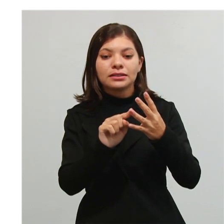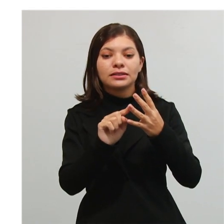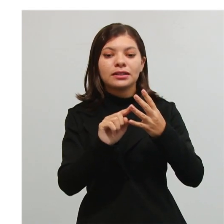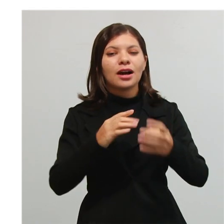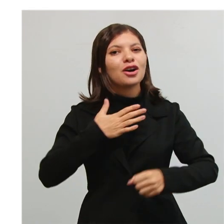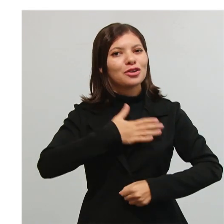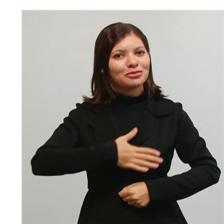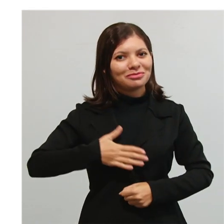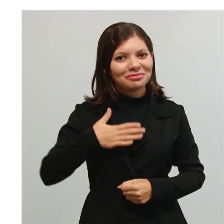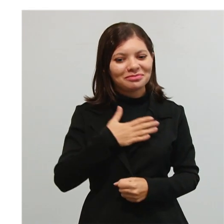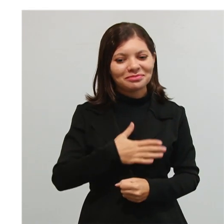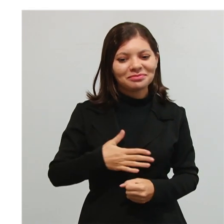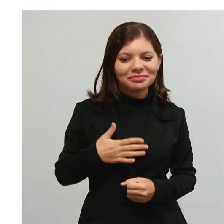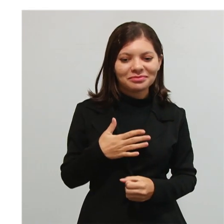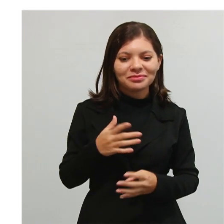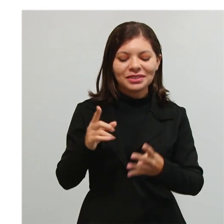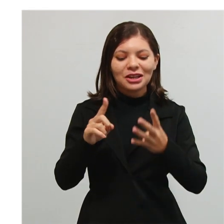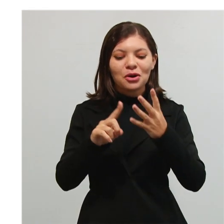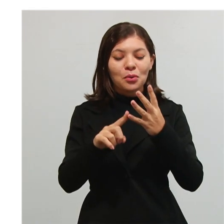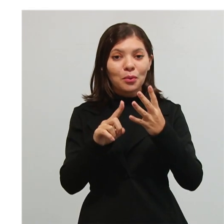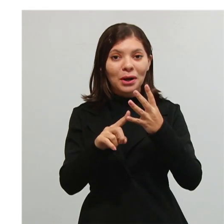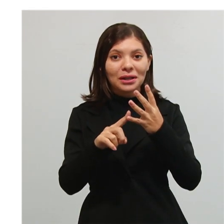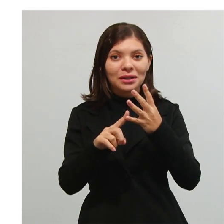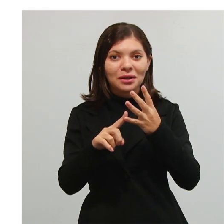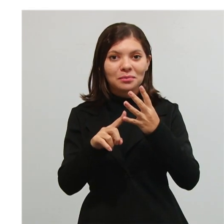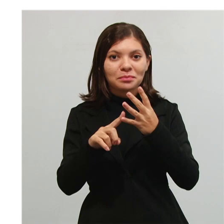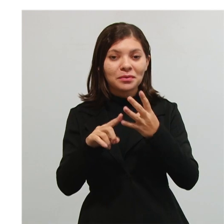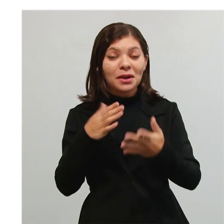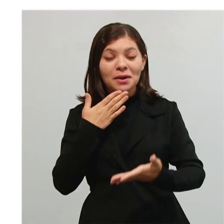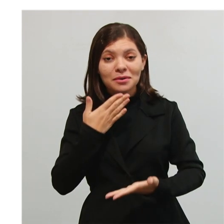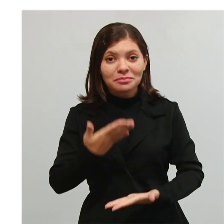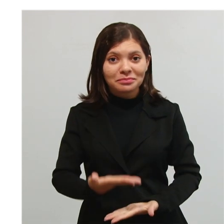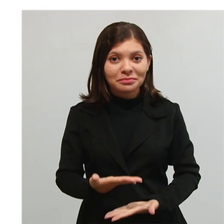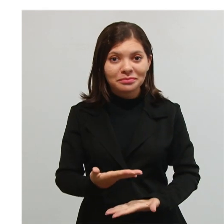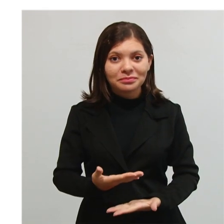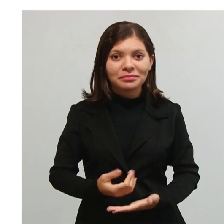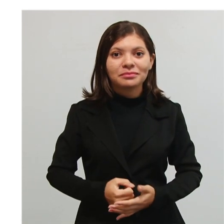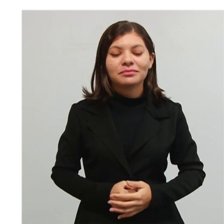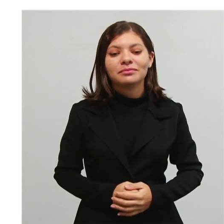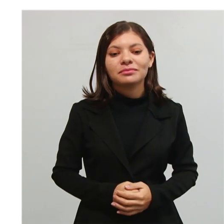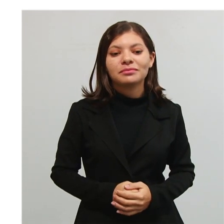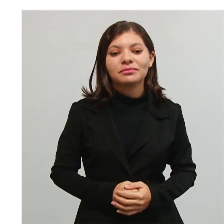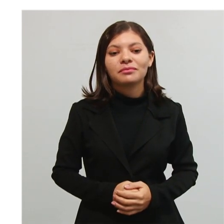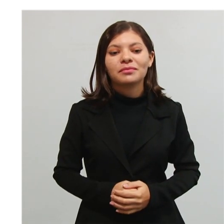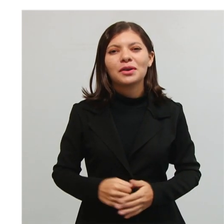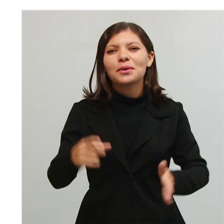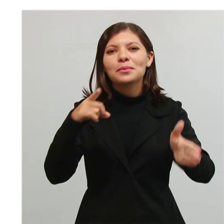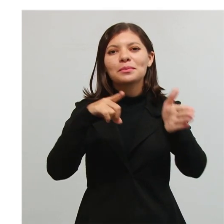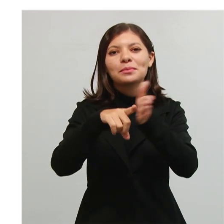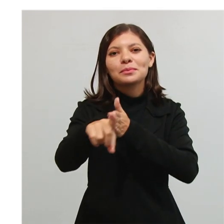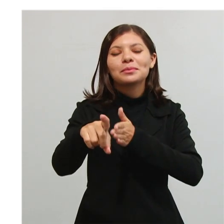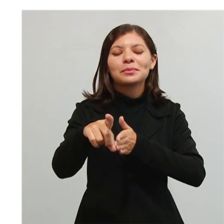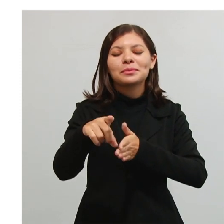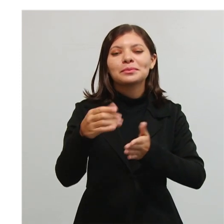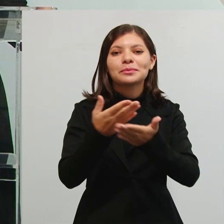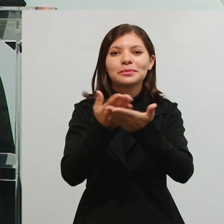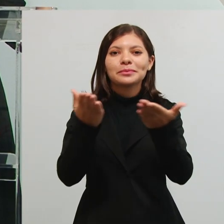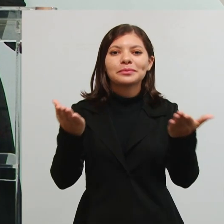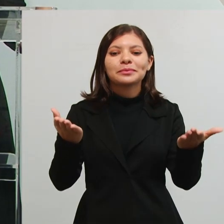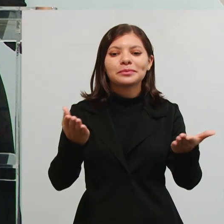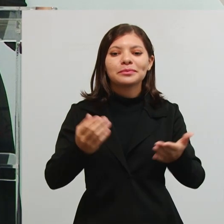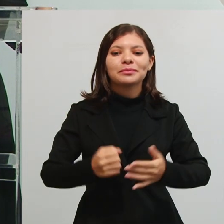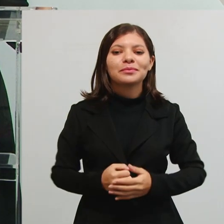satisfazer e a quarta fase encantar E aí eu pergunto para vocês